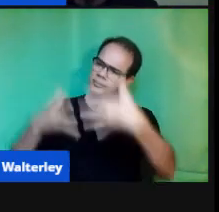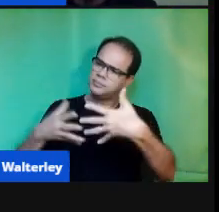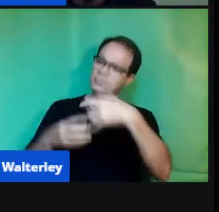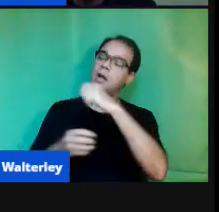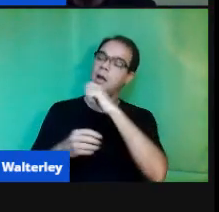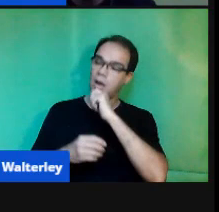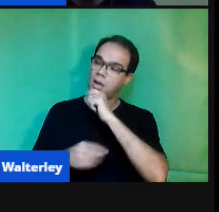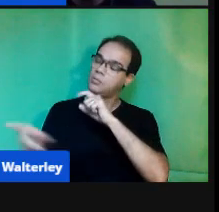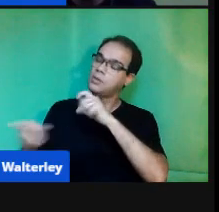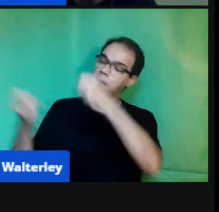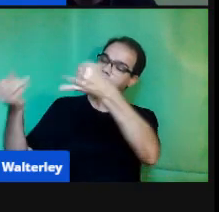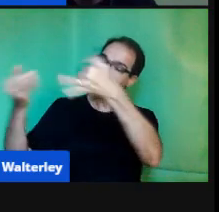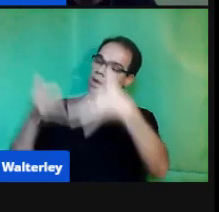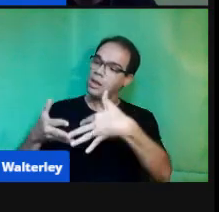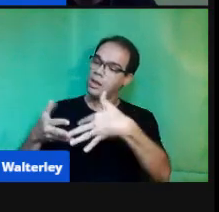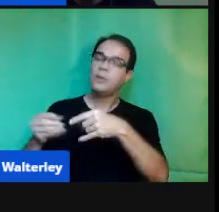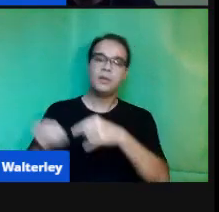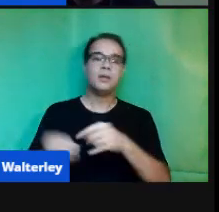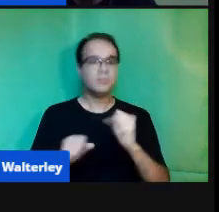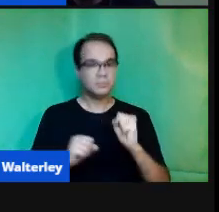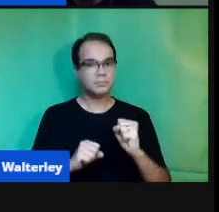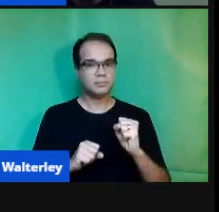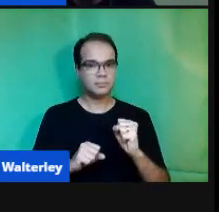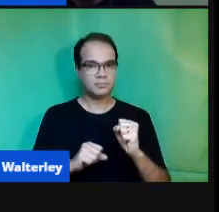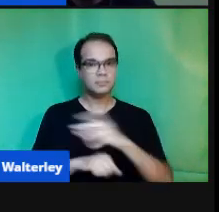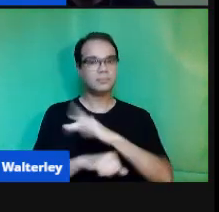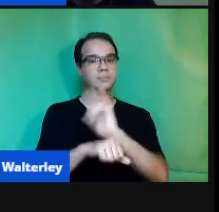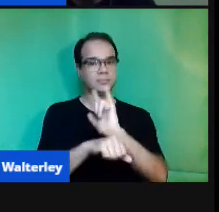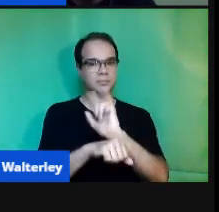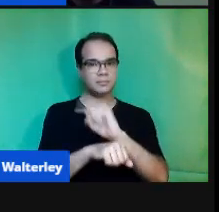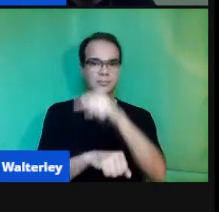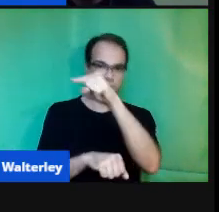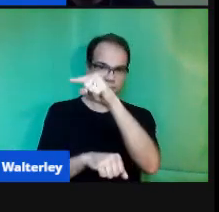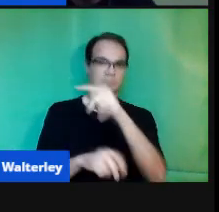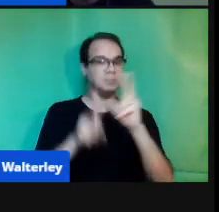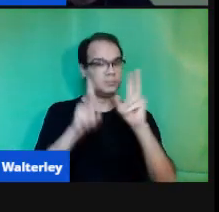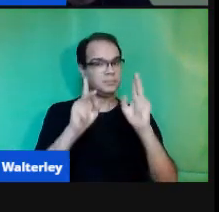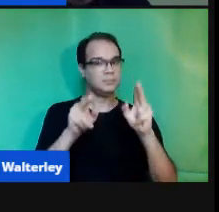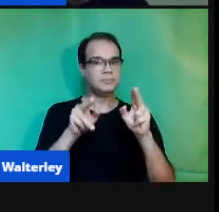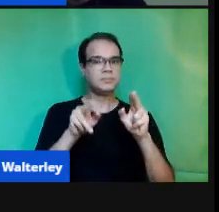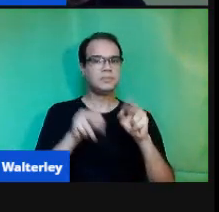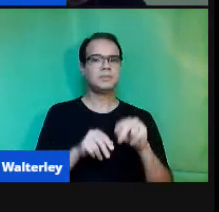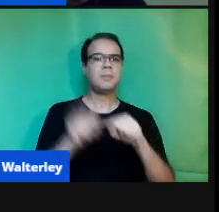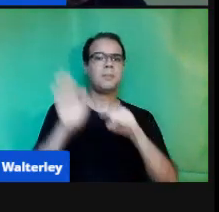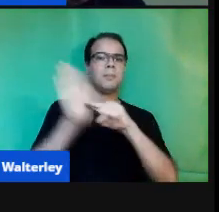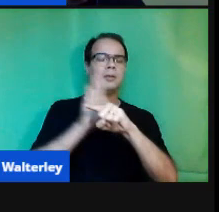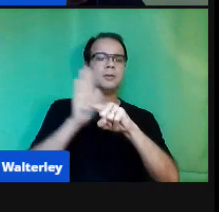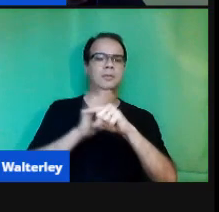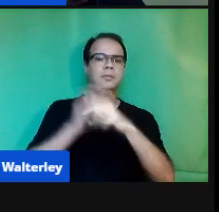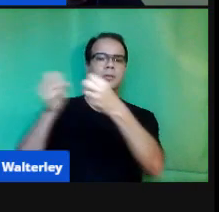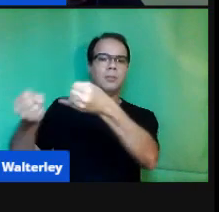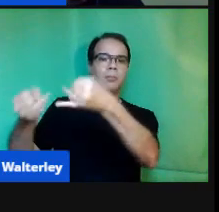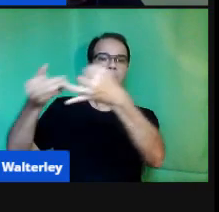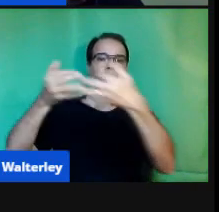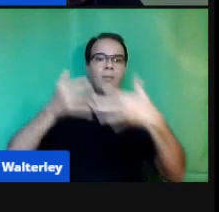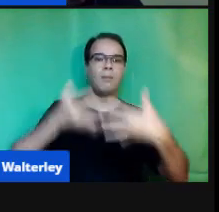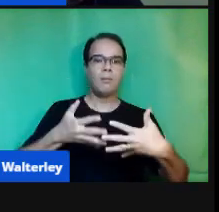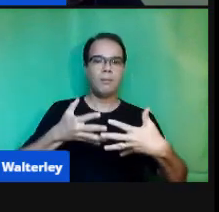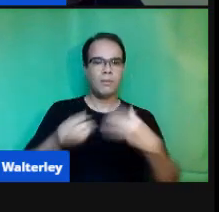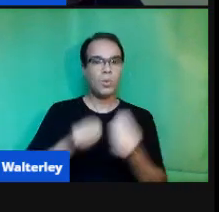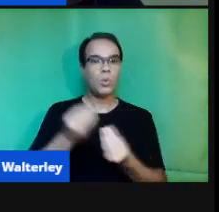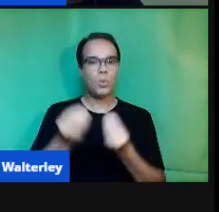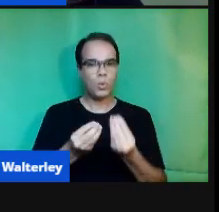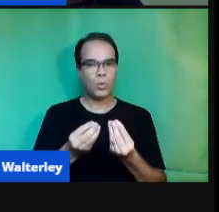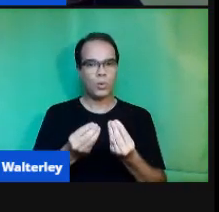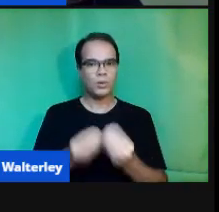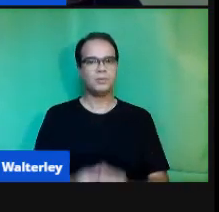chama Fraternidade. Embora ele seja uma publicidade, ele usa a linguagem do documentário.